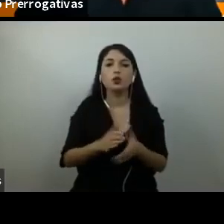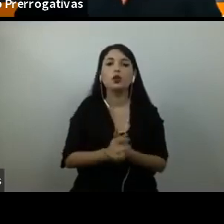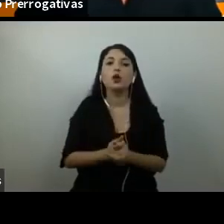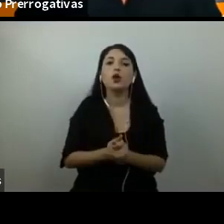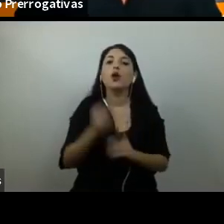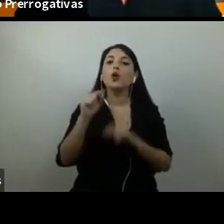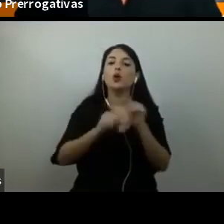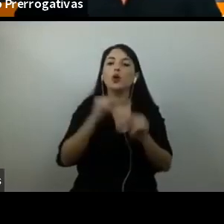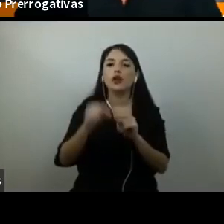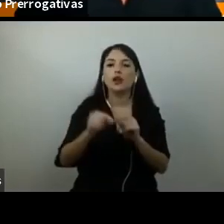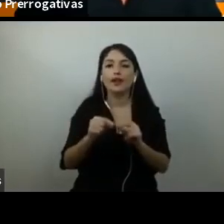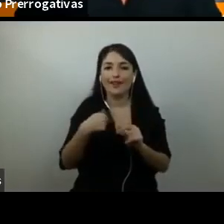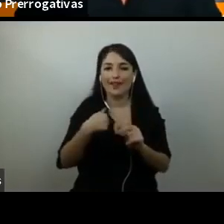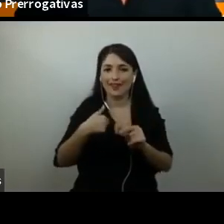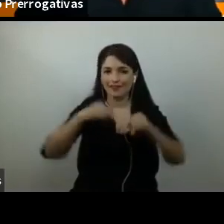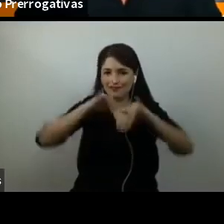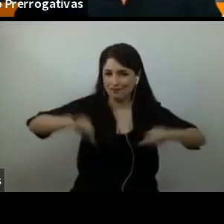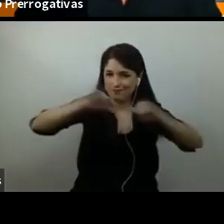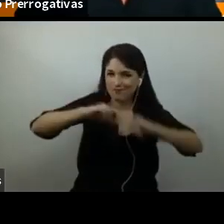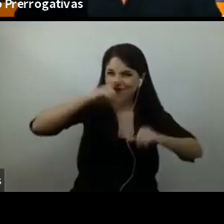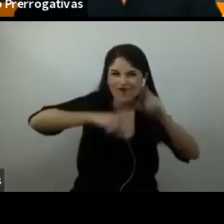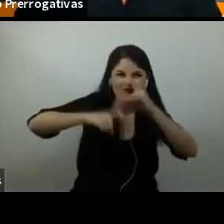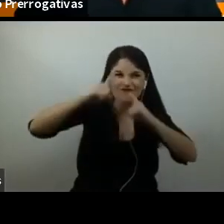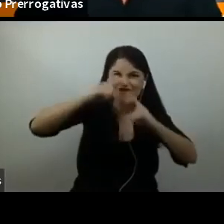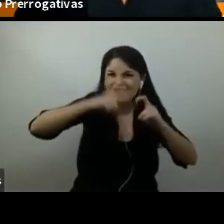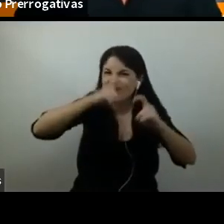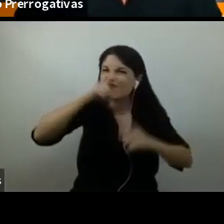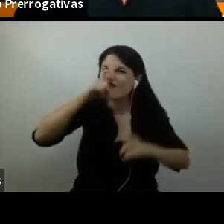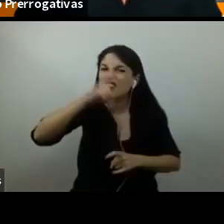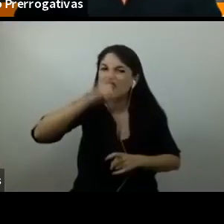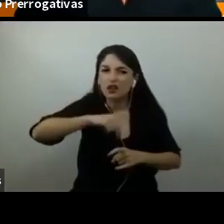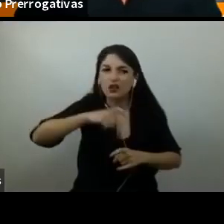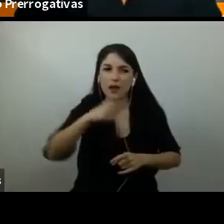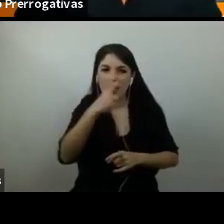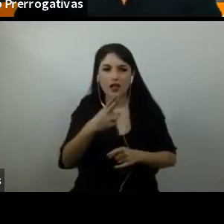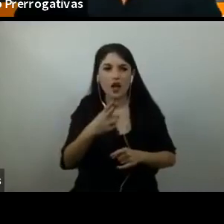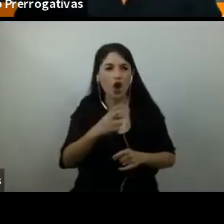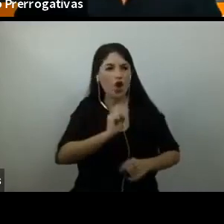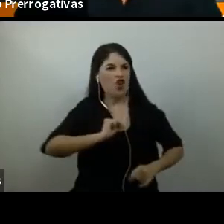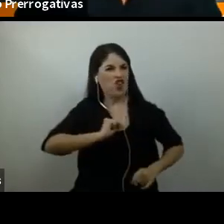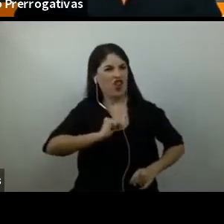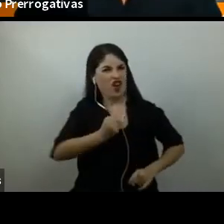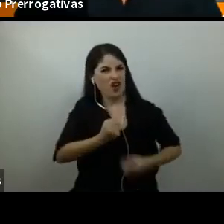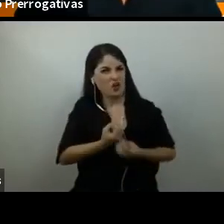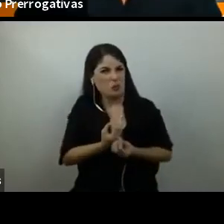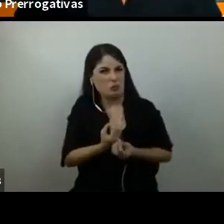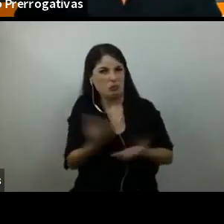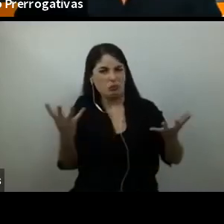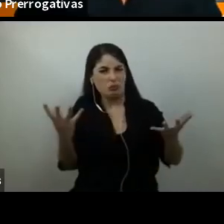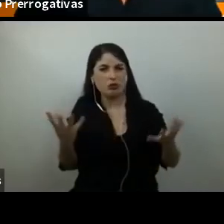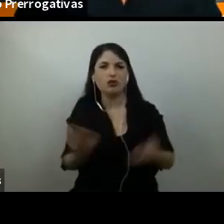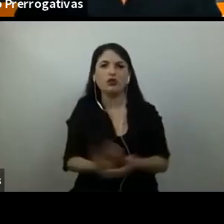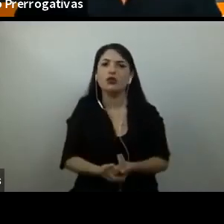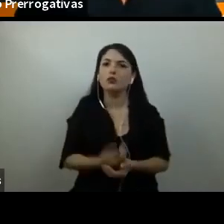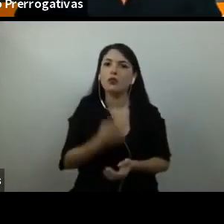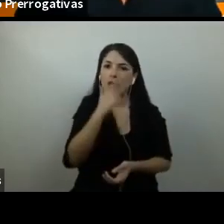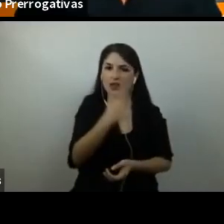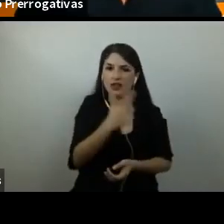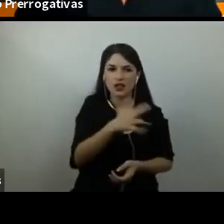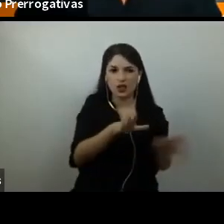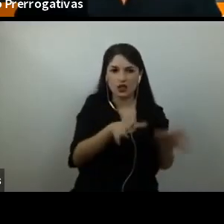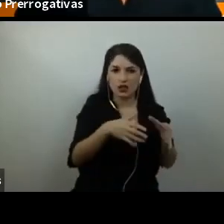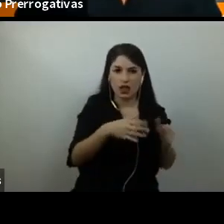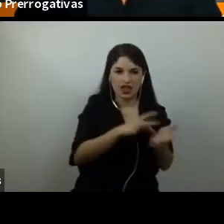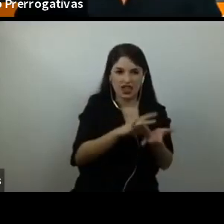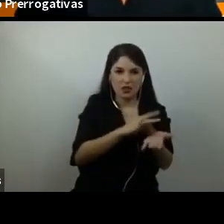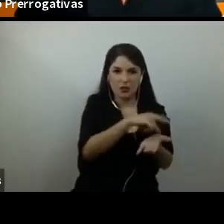ódio, num momento em que a gente tem, digamos, né, um inimigo tentando falar ainda mais fortemente para um nicho, né, raivoso, para